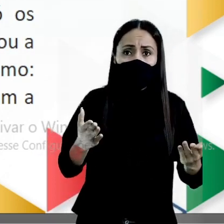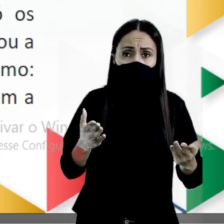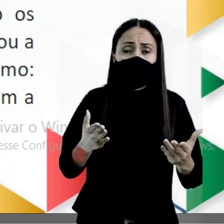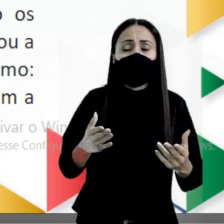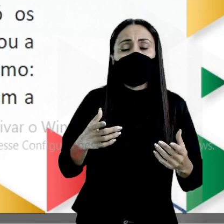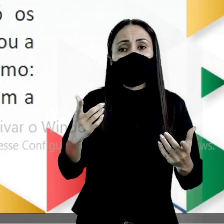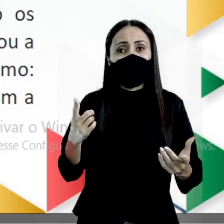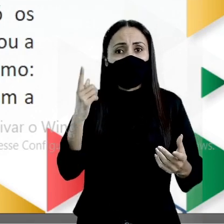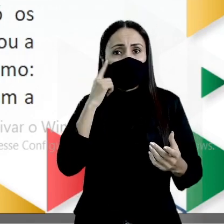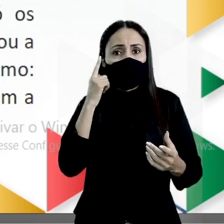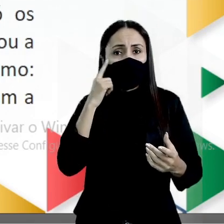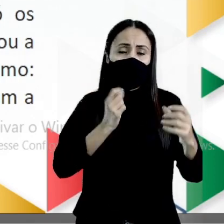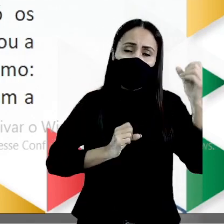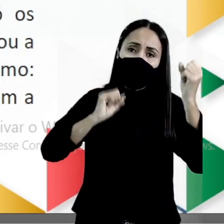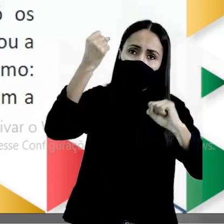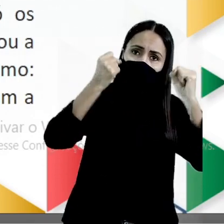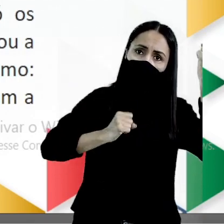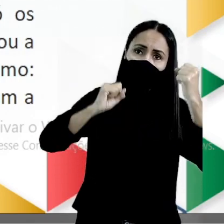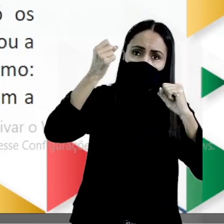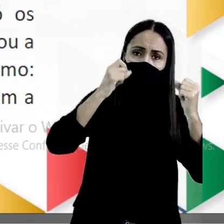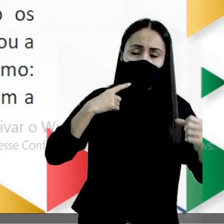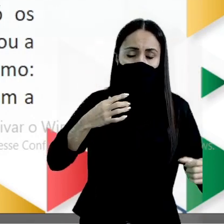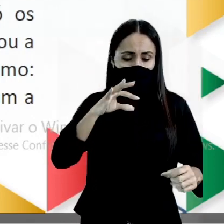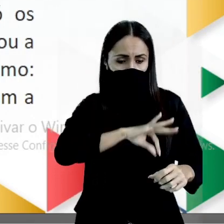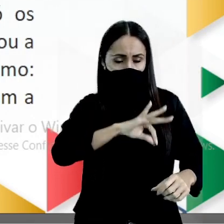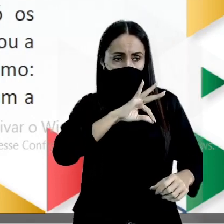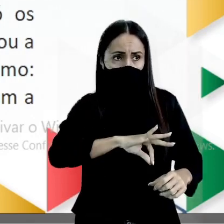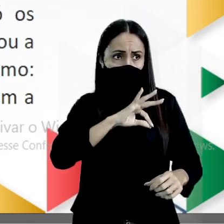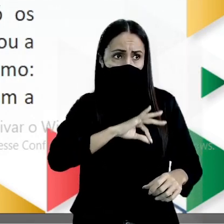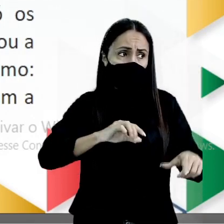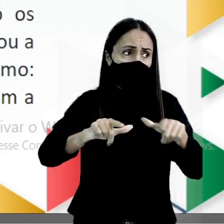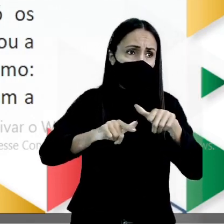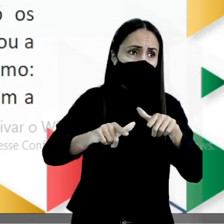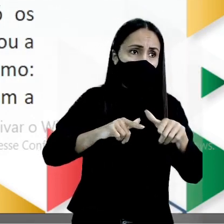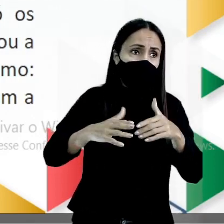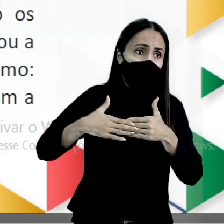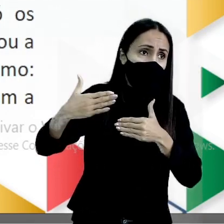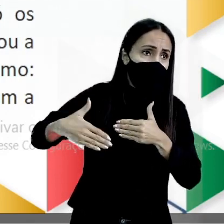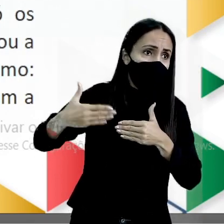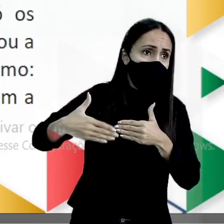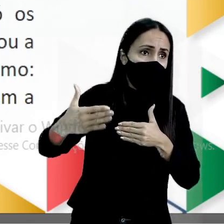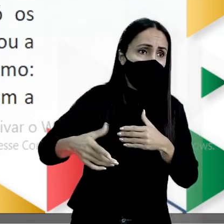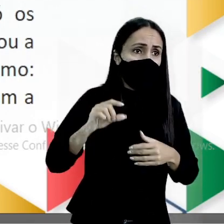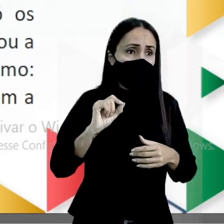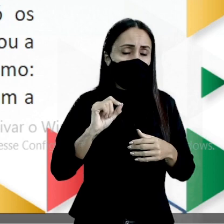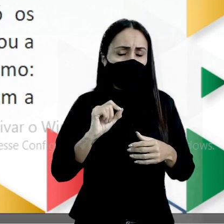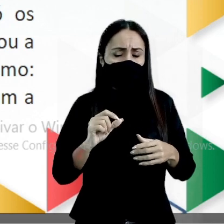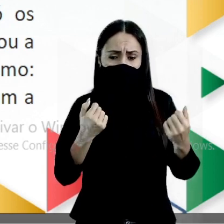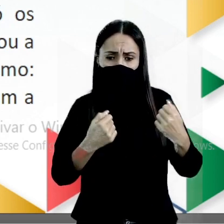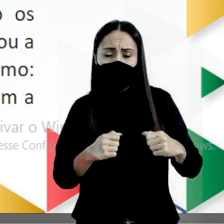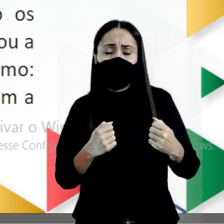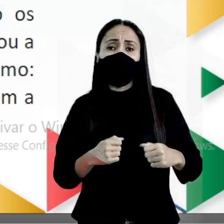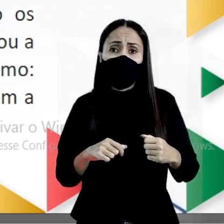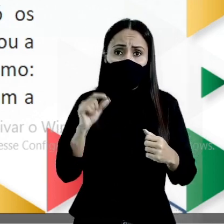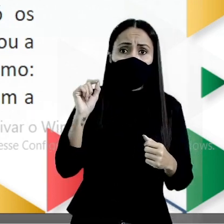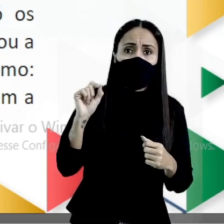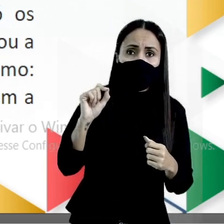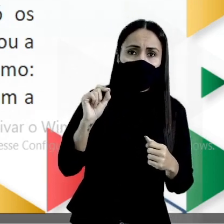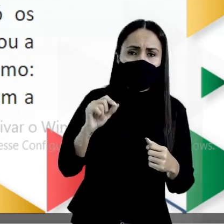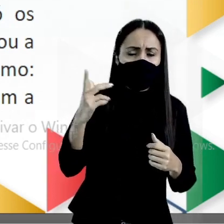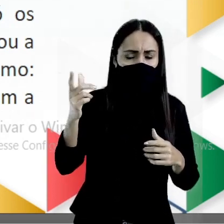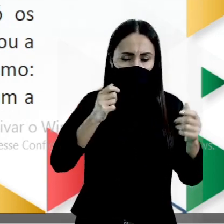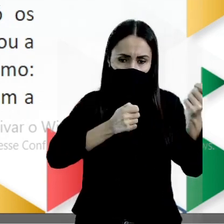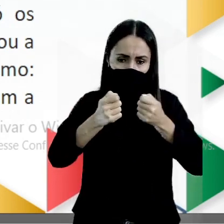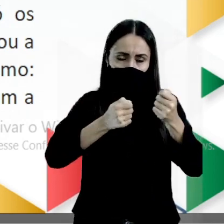da fábrica, do trabalho assalariado, passou a ver o quê? A necessidade de controlar